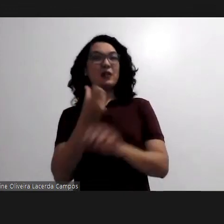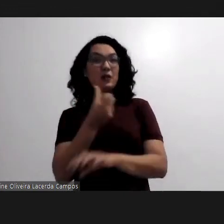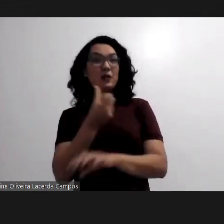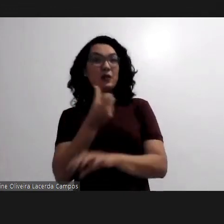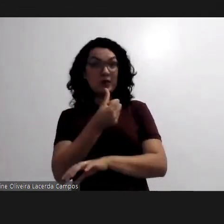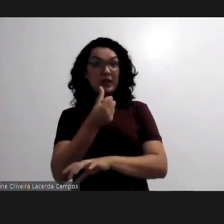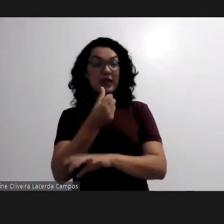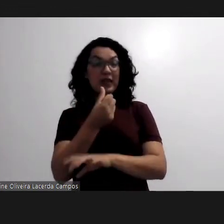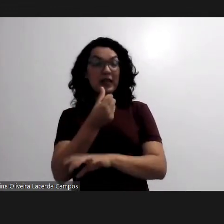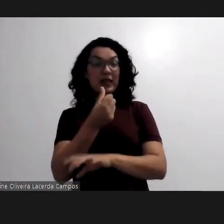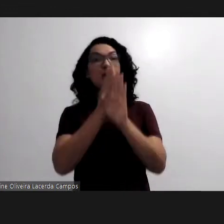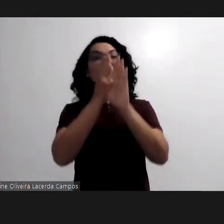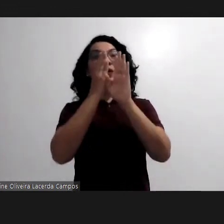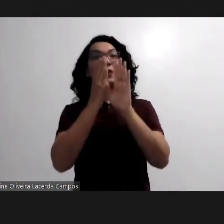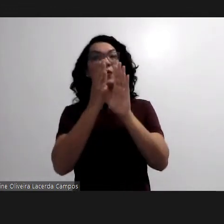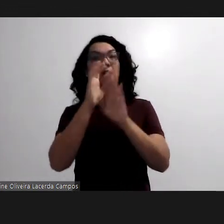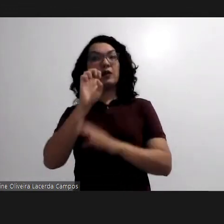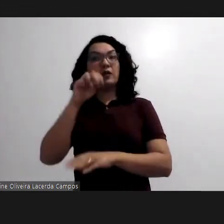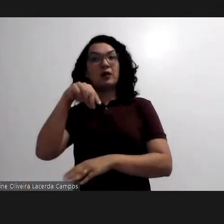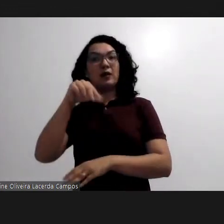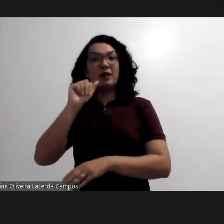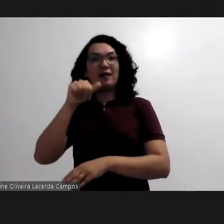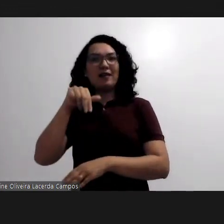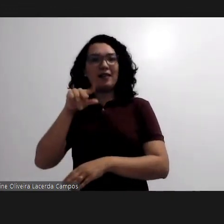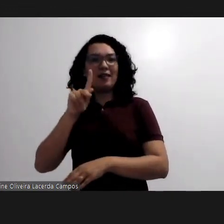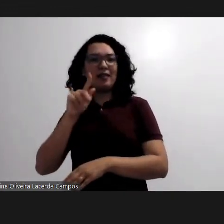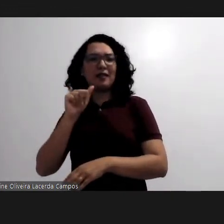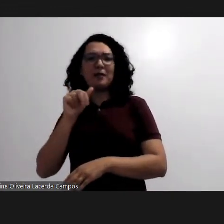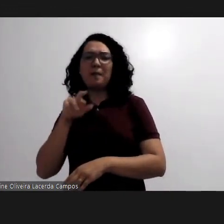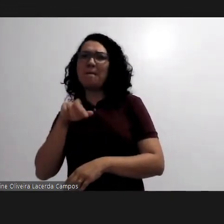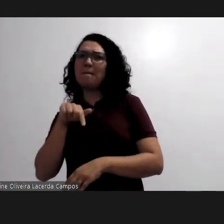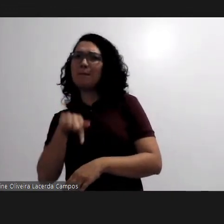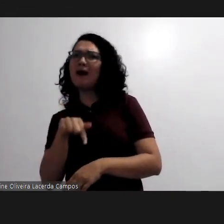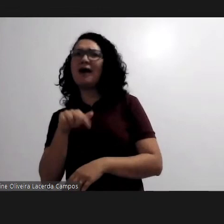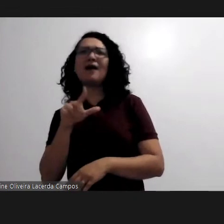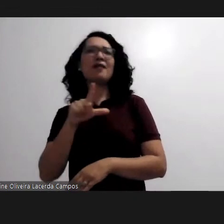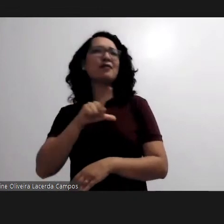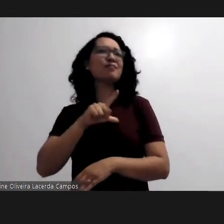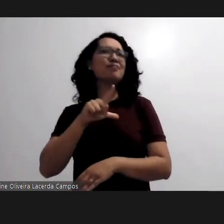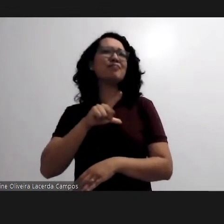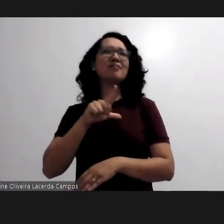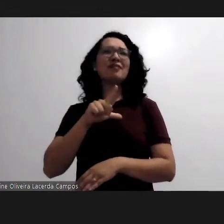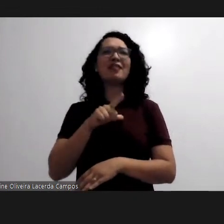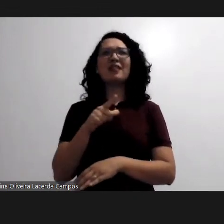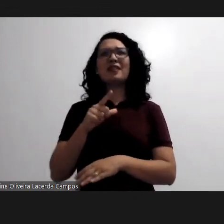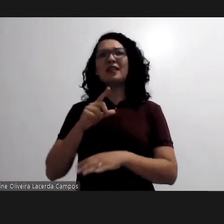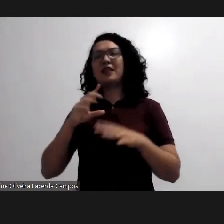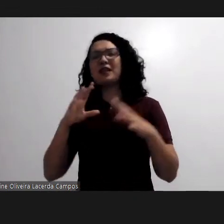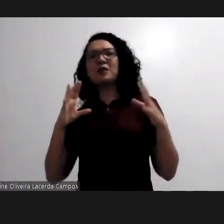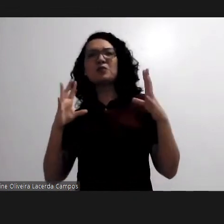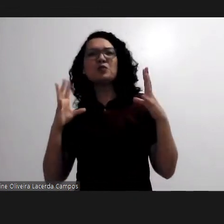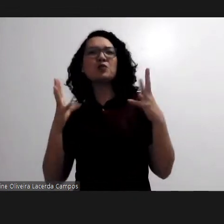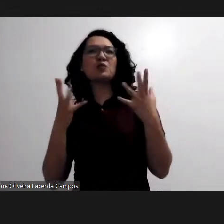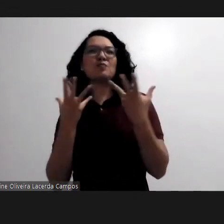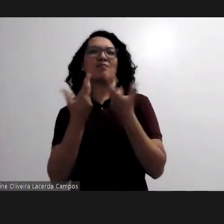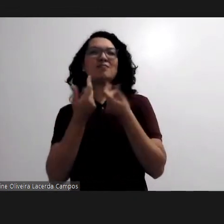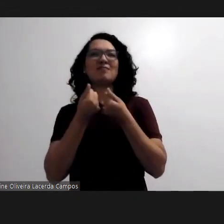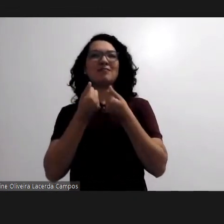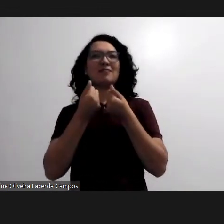e até agora tivemos uma programação muito rica, com várias discussões em todas